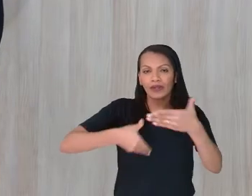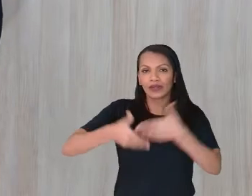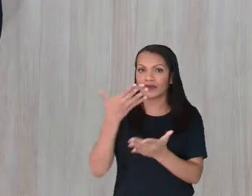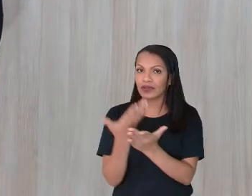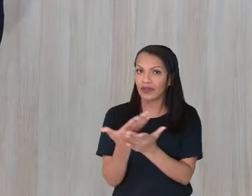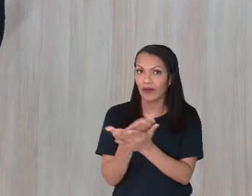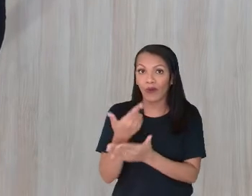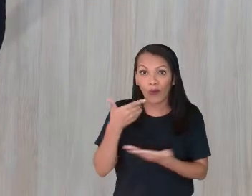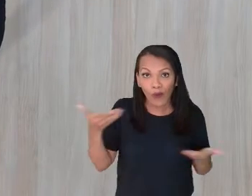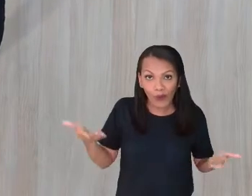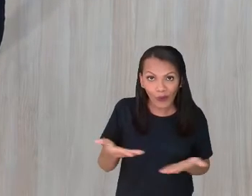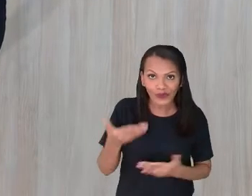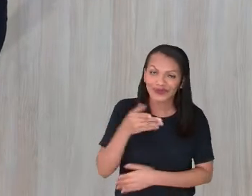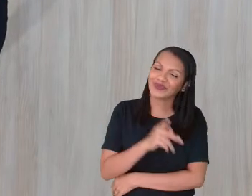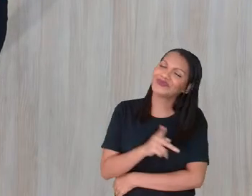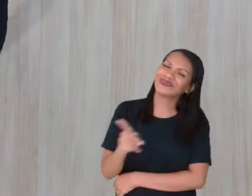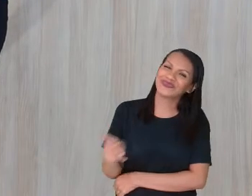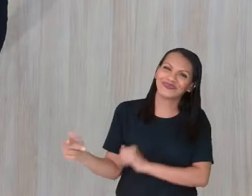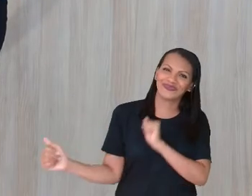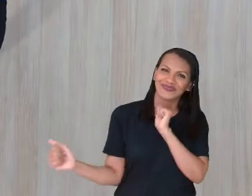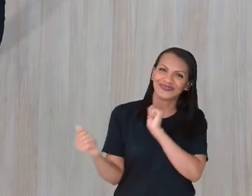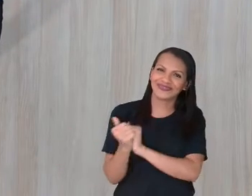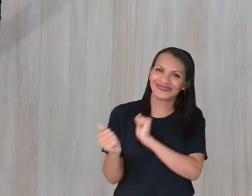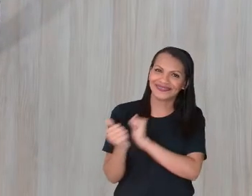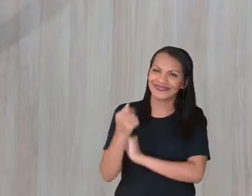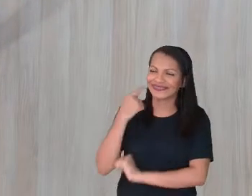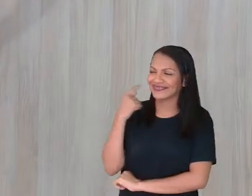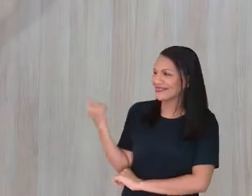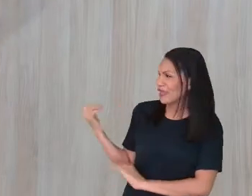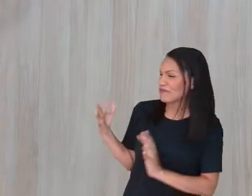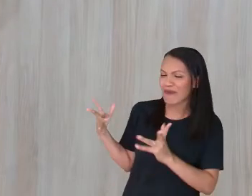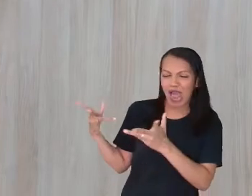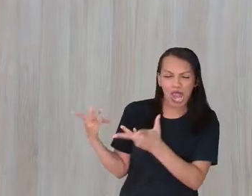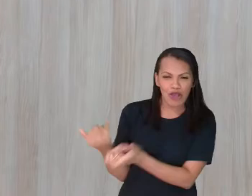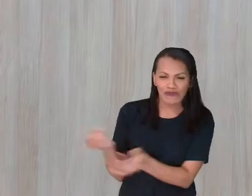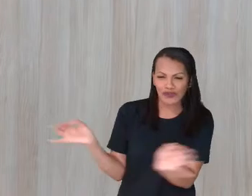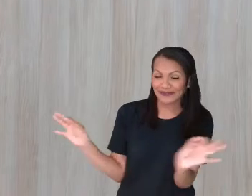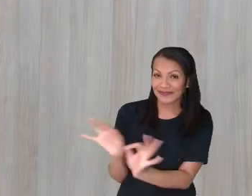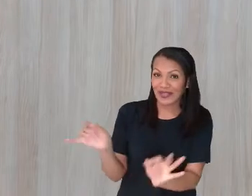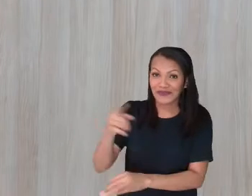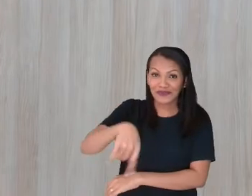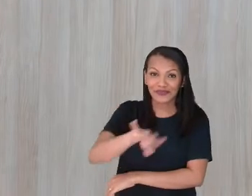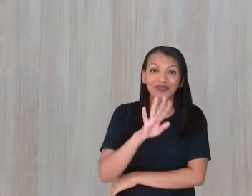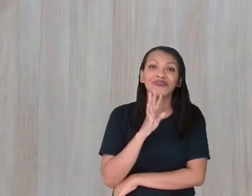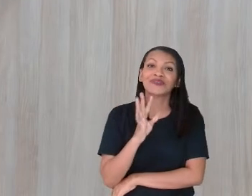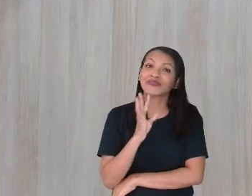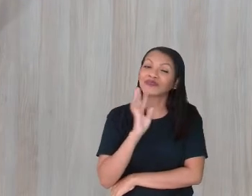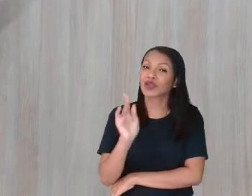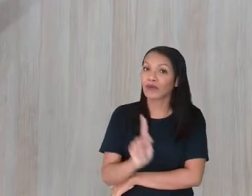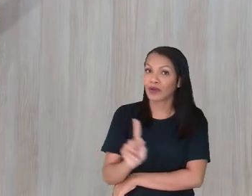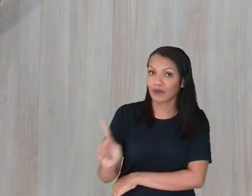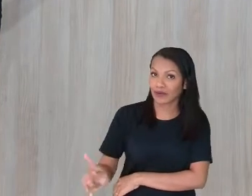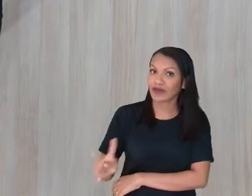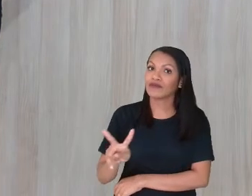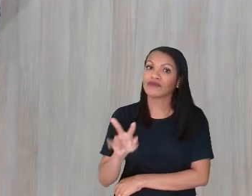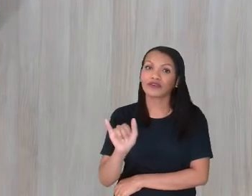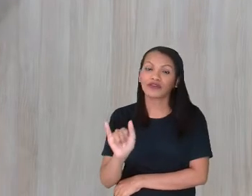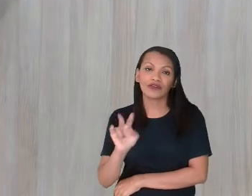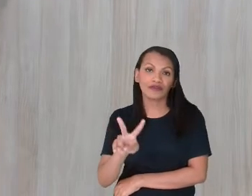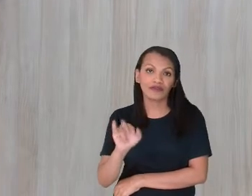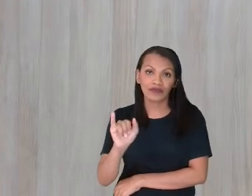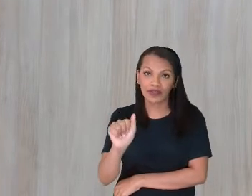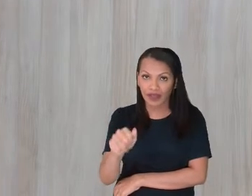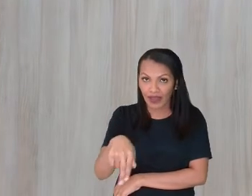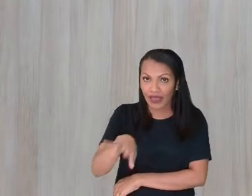hoje quem faz nosso chat é a nossa queridíssima, maravilhosa, incrível, sensacional, que vocês conhecem muito bem, professora Viviane Santos. Bom